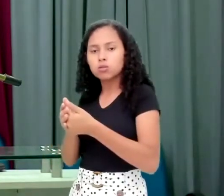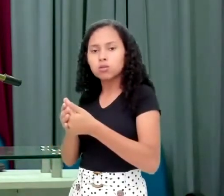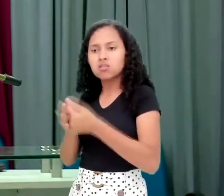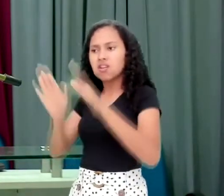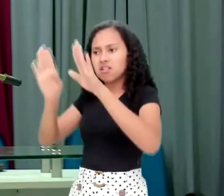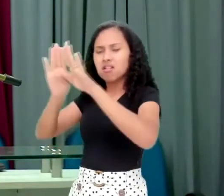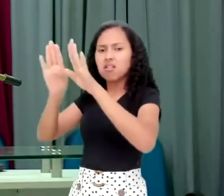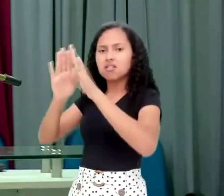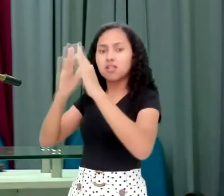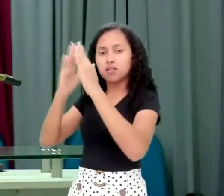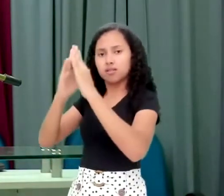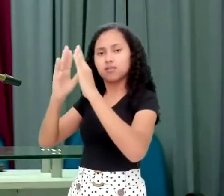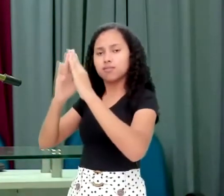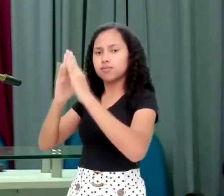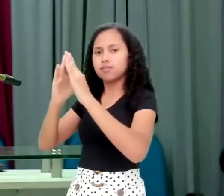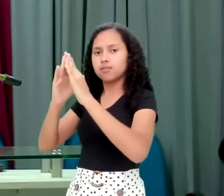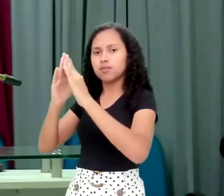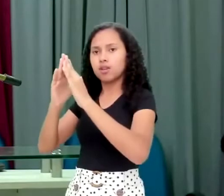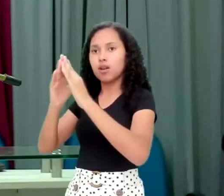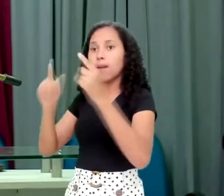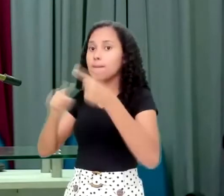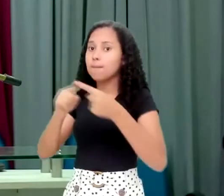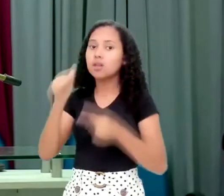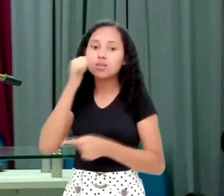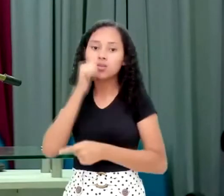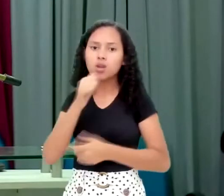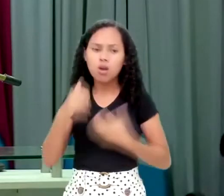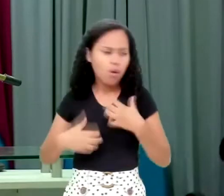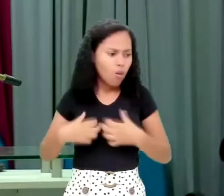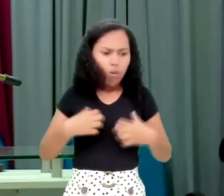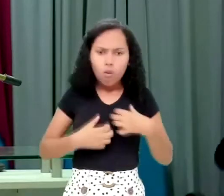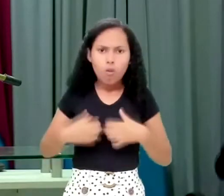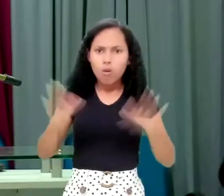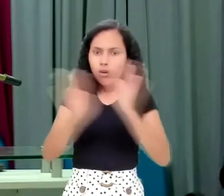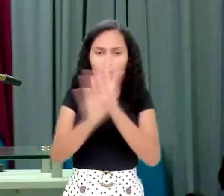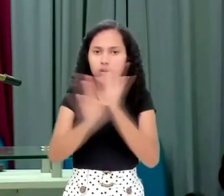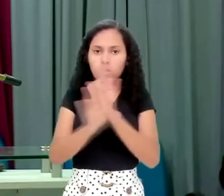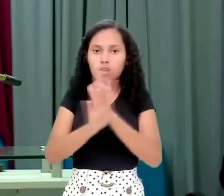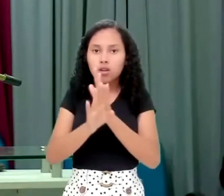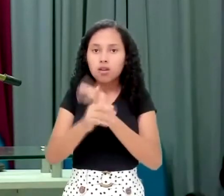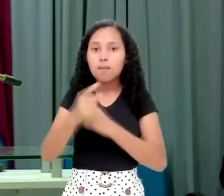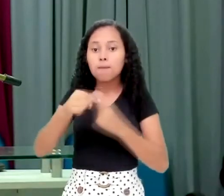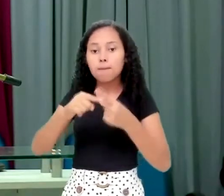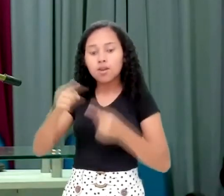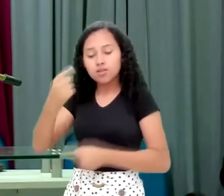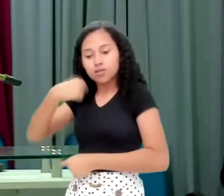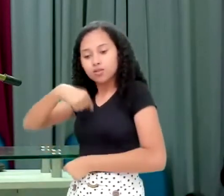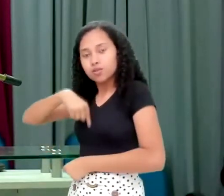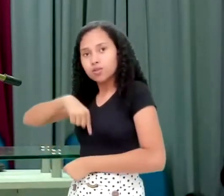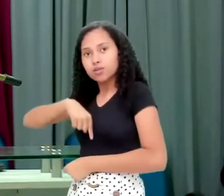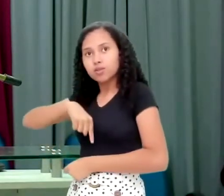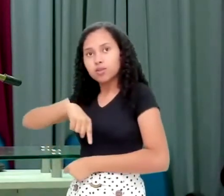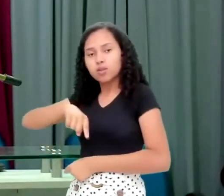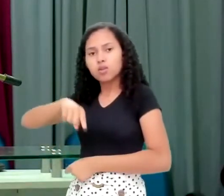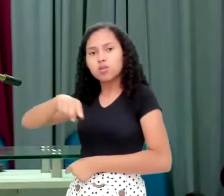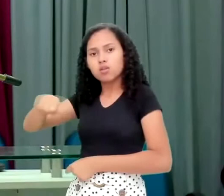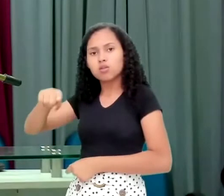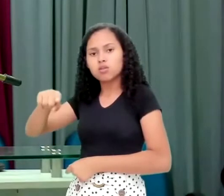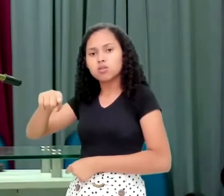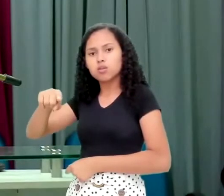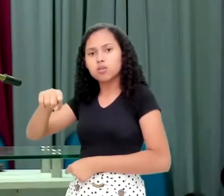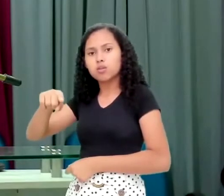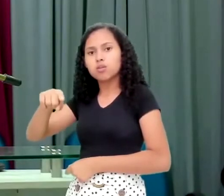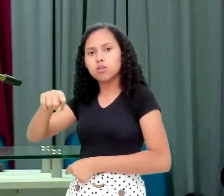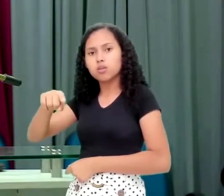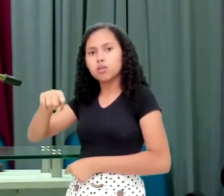dela. Mas ela não se desesperou. Ela não foi atrás de ajuda outra. Ela recorreu unicamente